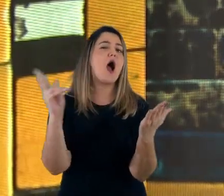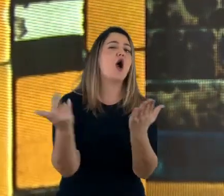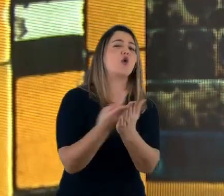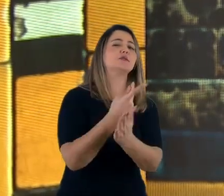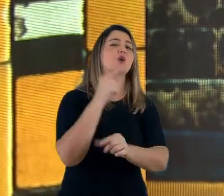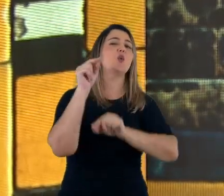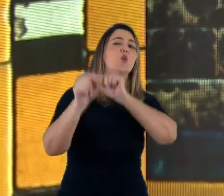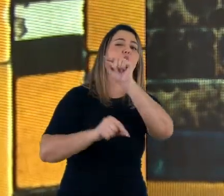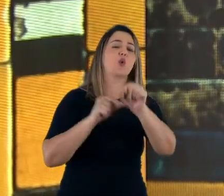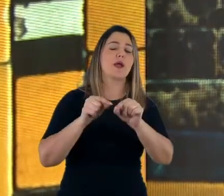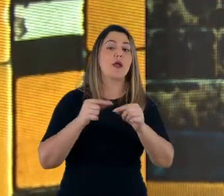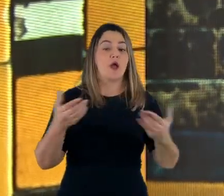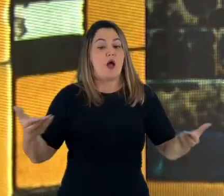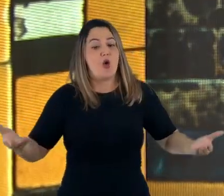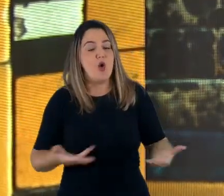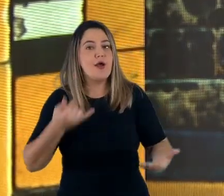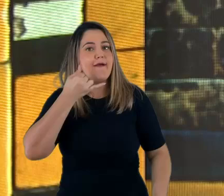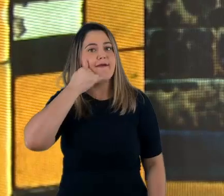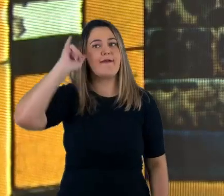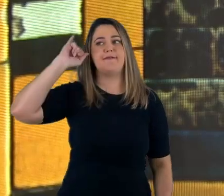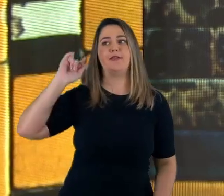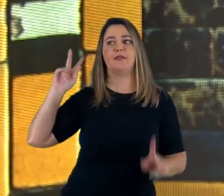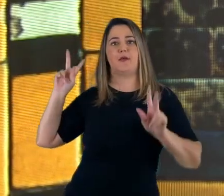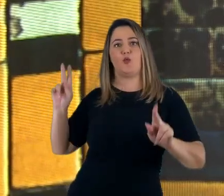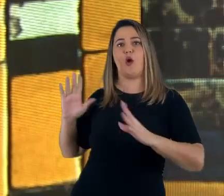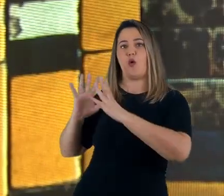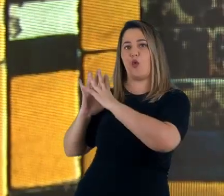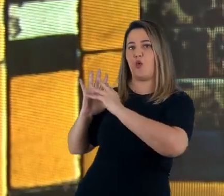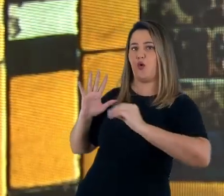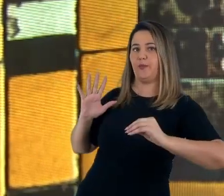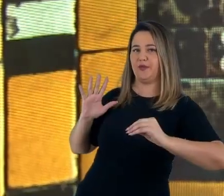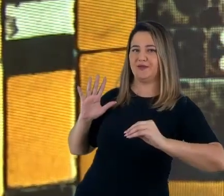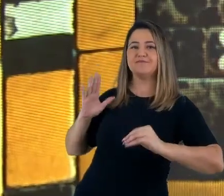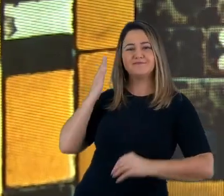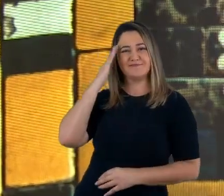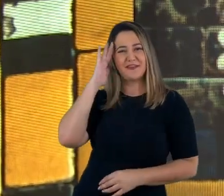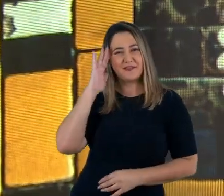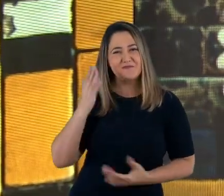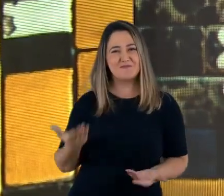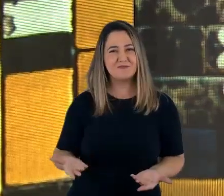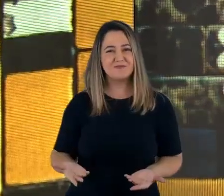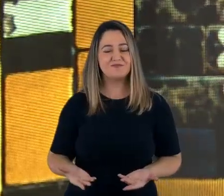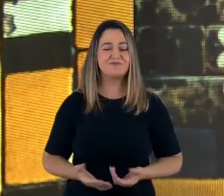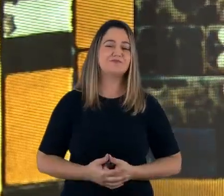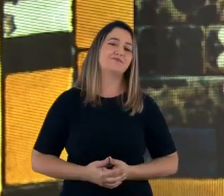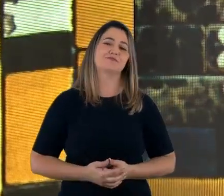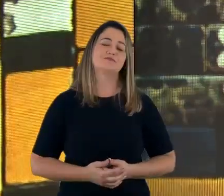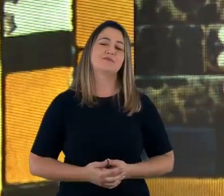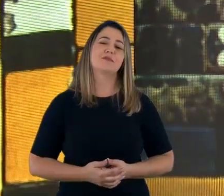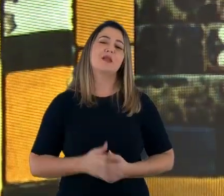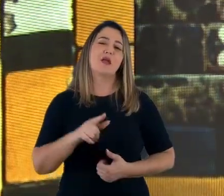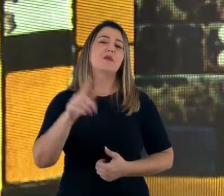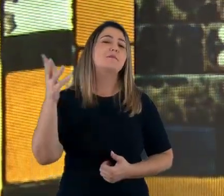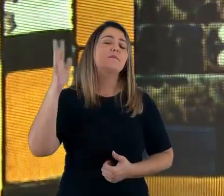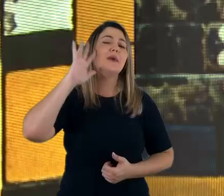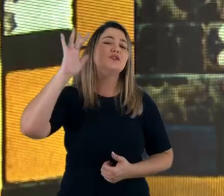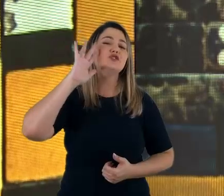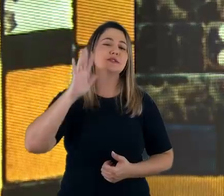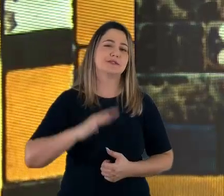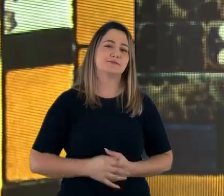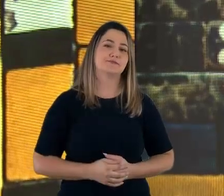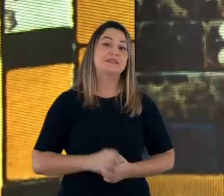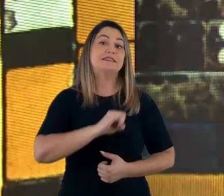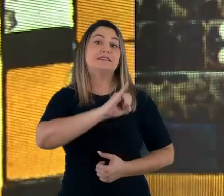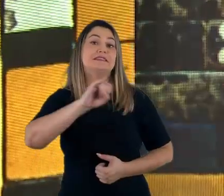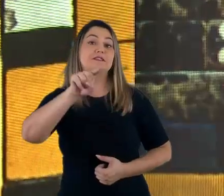na parede do palácio do rei da Babilônia, mas pensar como você estaria se estivesse